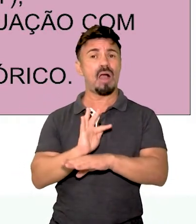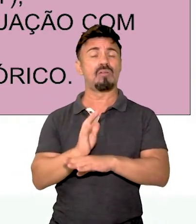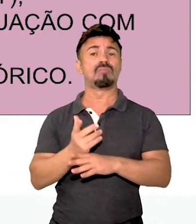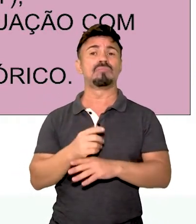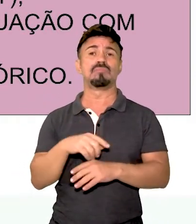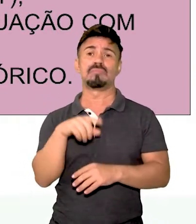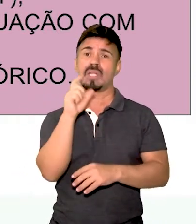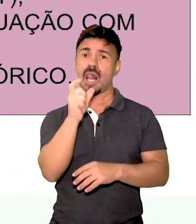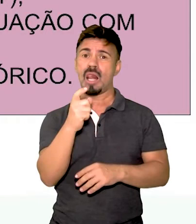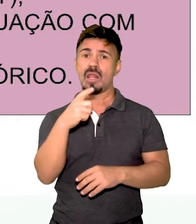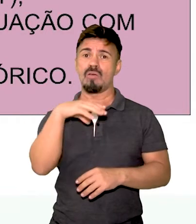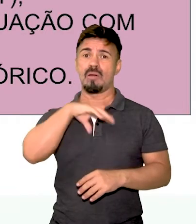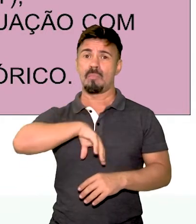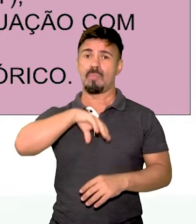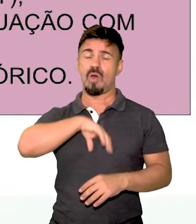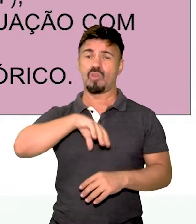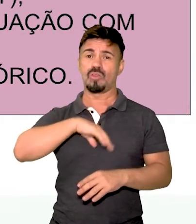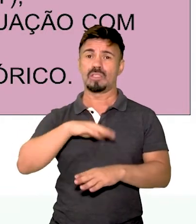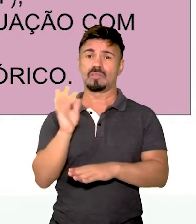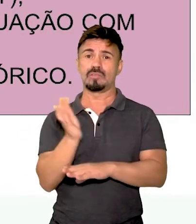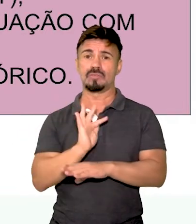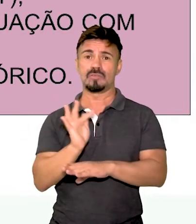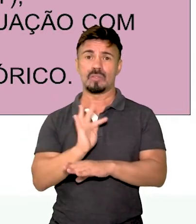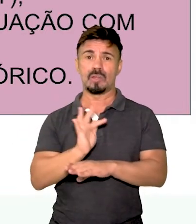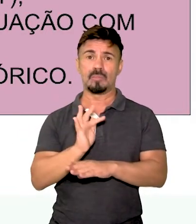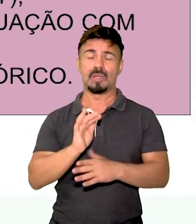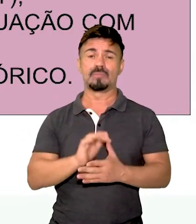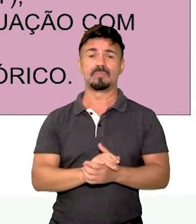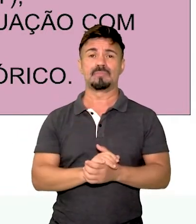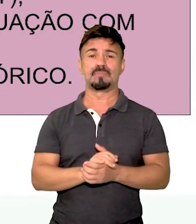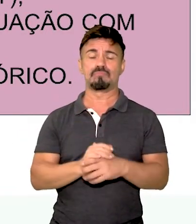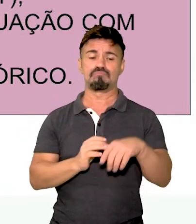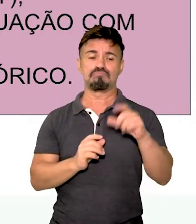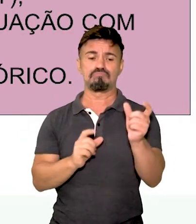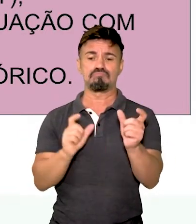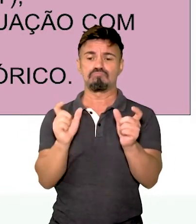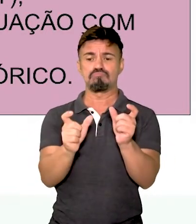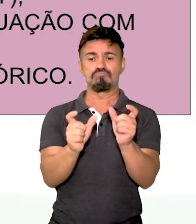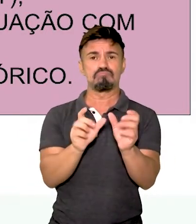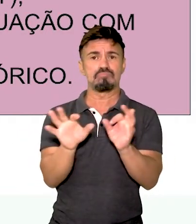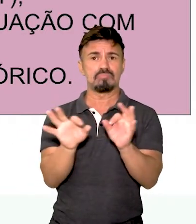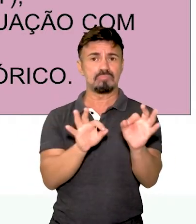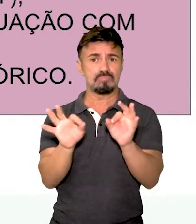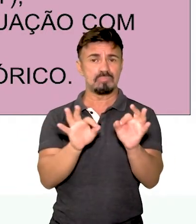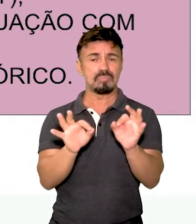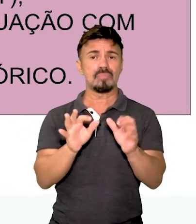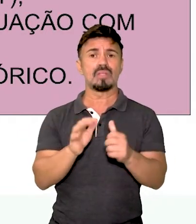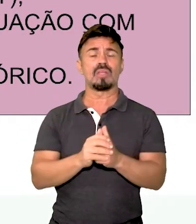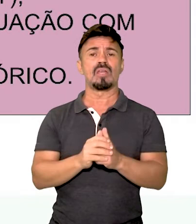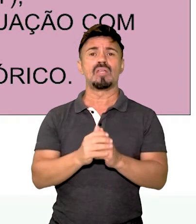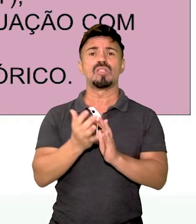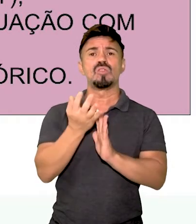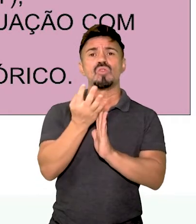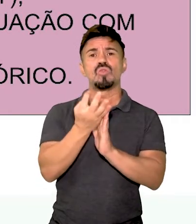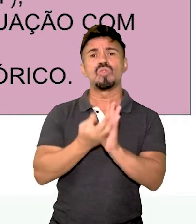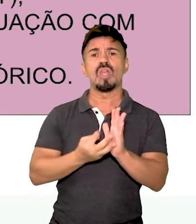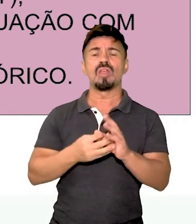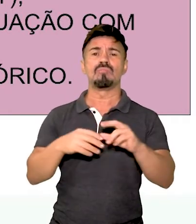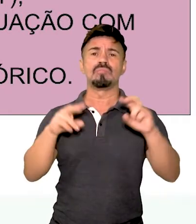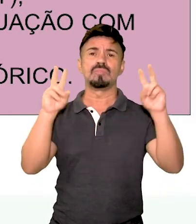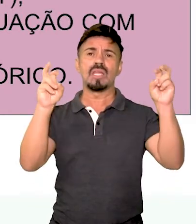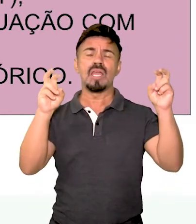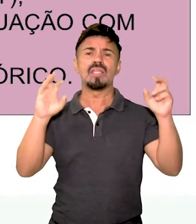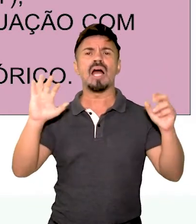padronizar a língua portuguesa ali e a gente vai colocando as palavras corretamente. Os termos atuais, né? O que